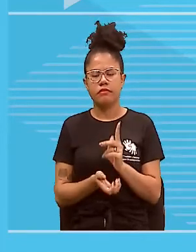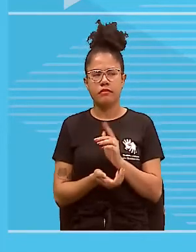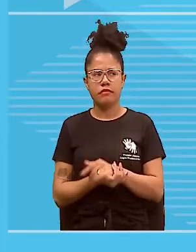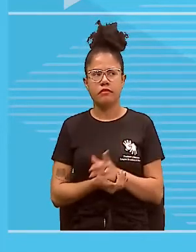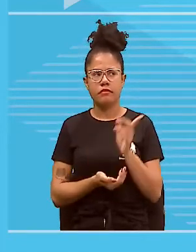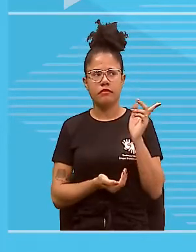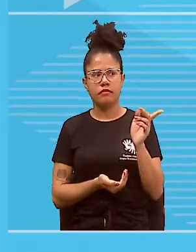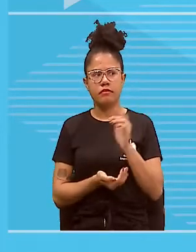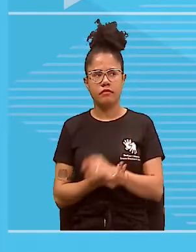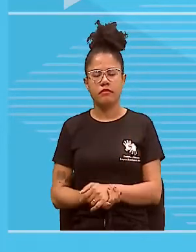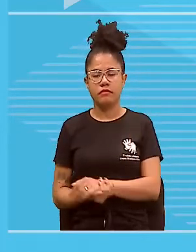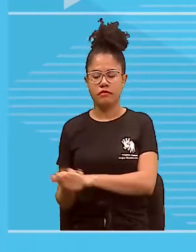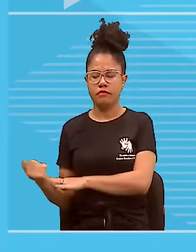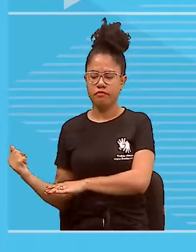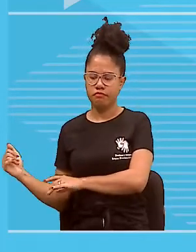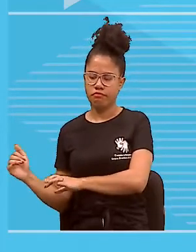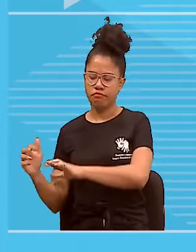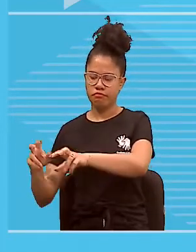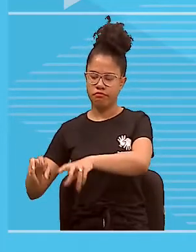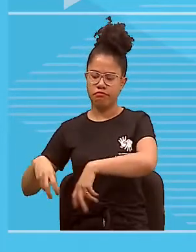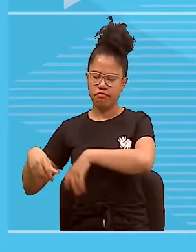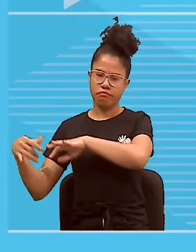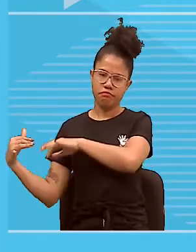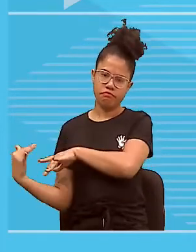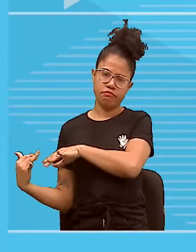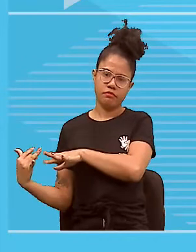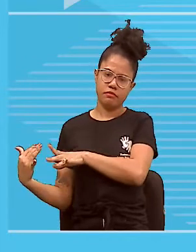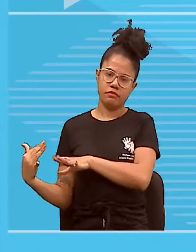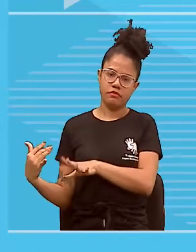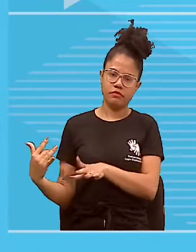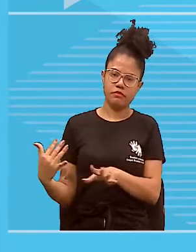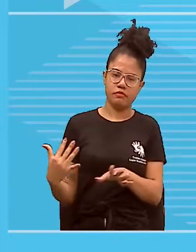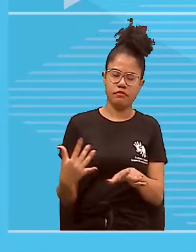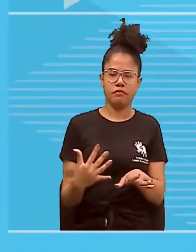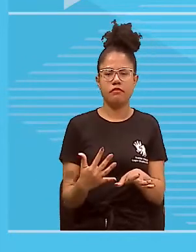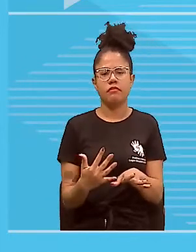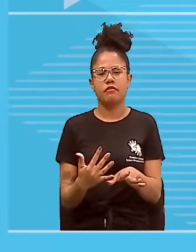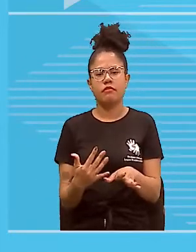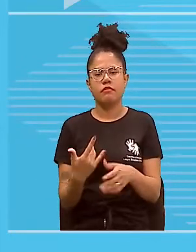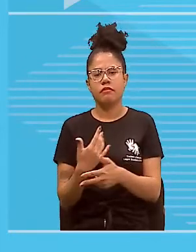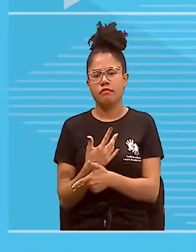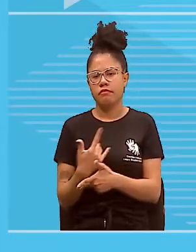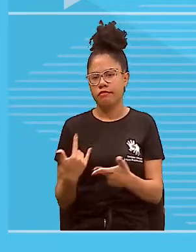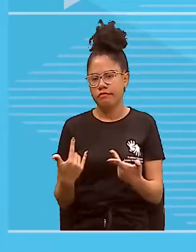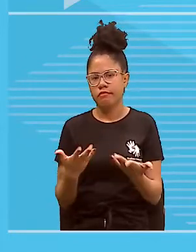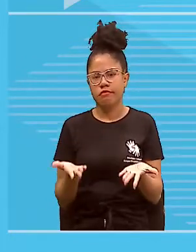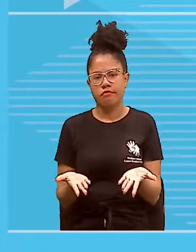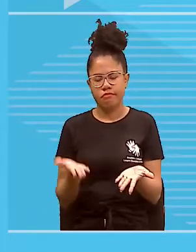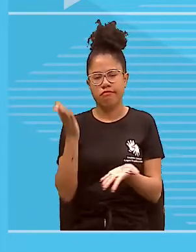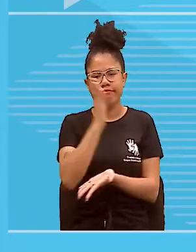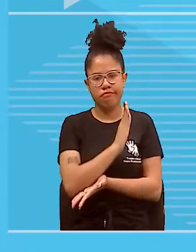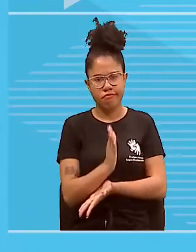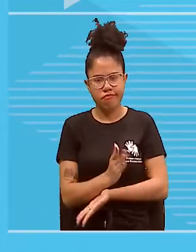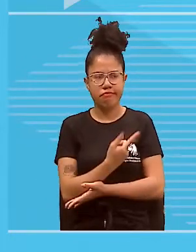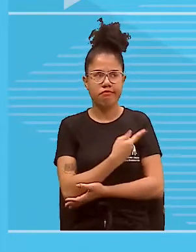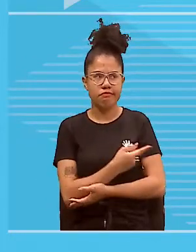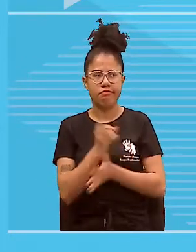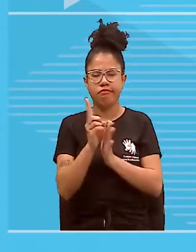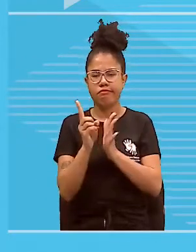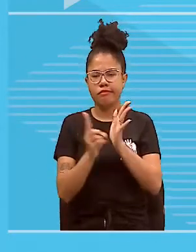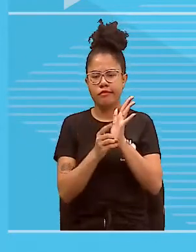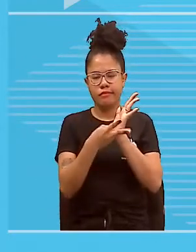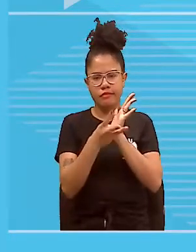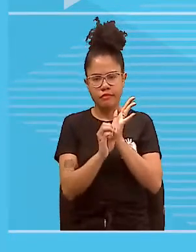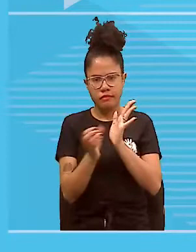do êxodo rural do sofrimento que nós temos em muitos dos brasileiros lá na década de 40